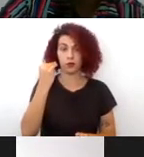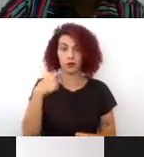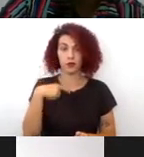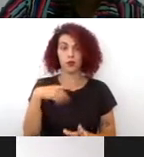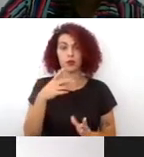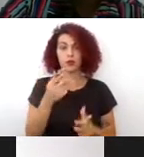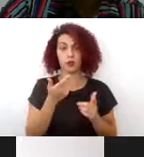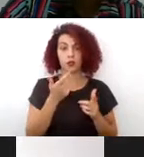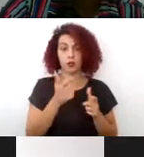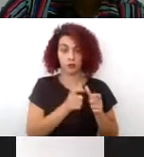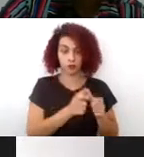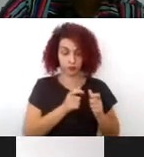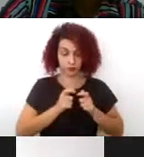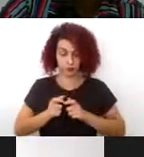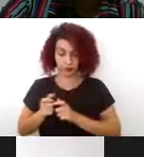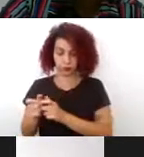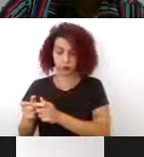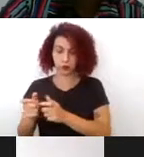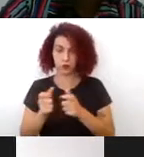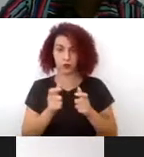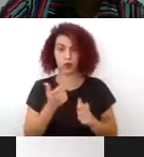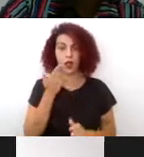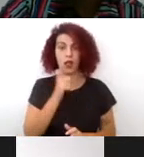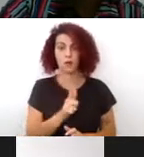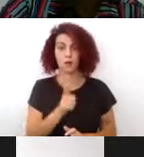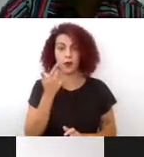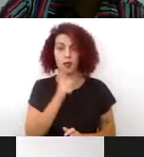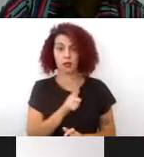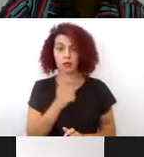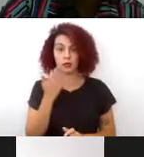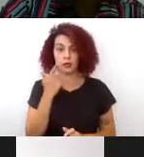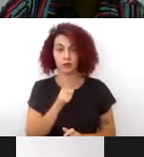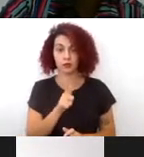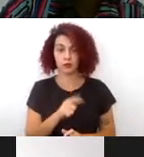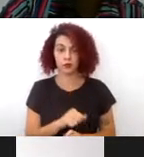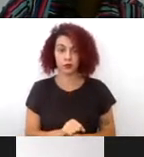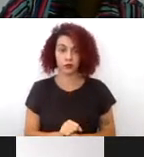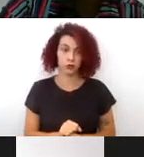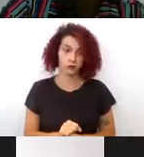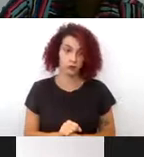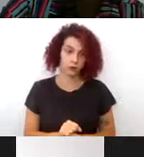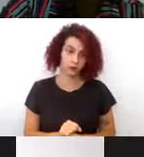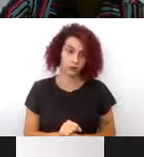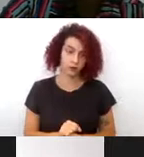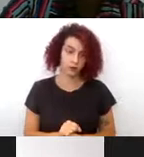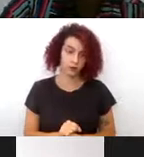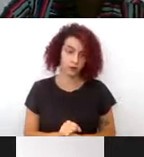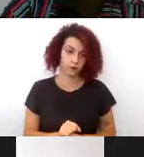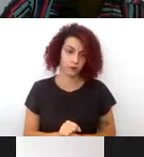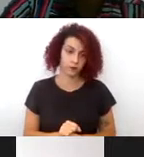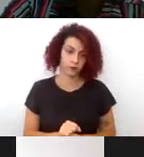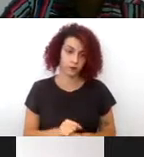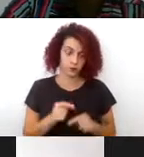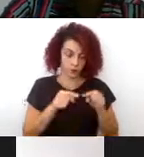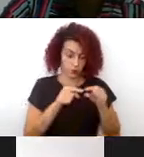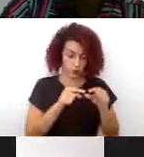aqui esse circo se repete aqui um outro tamanho Mas é um circo se repete no mesmo tamanho que